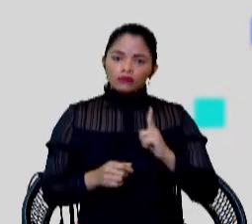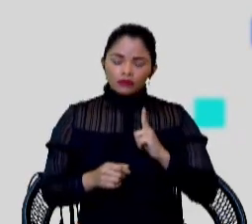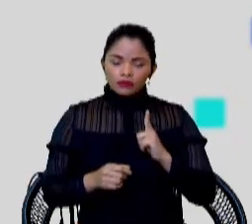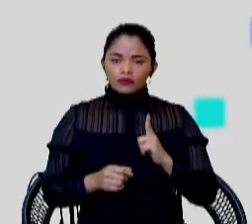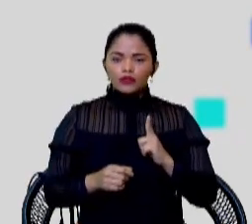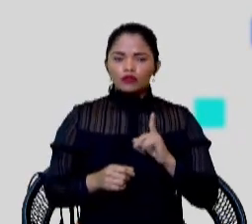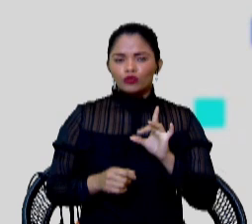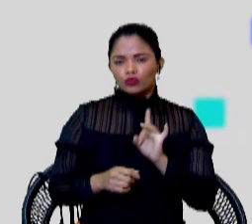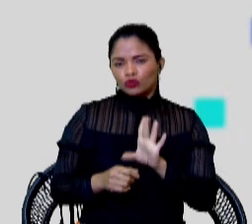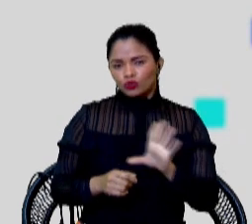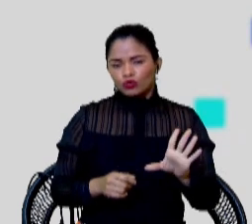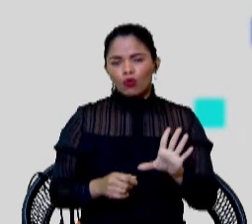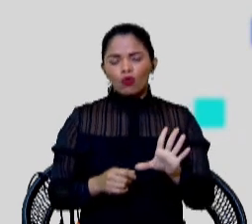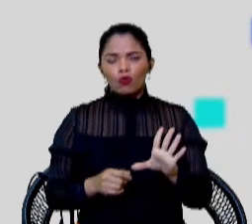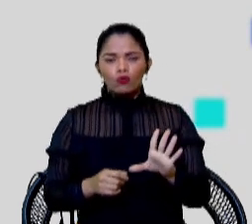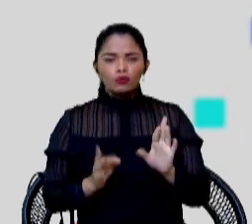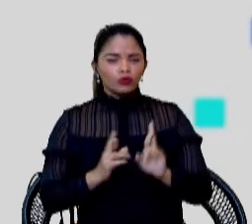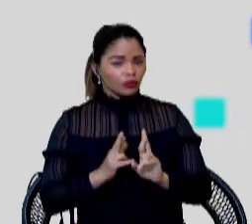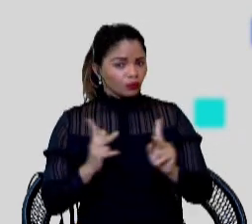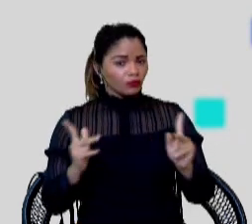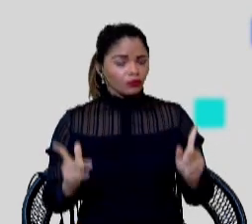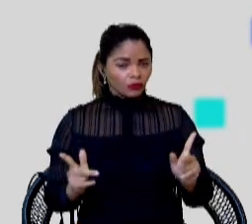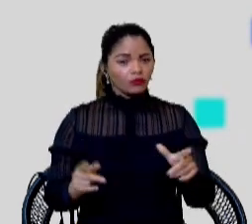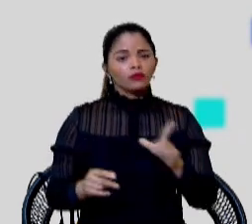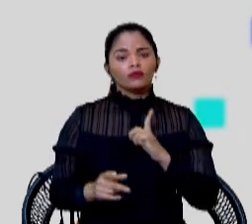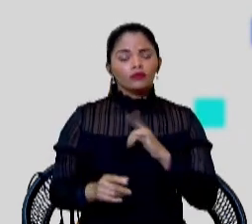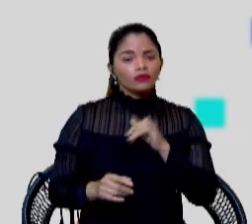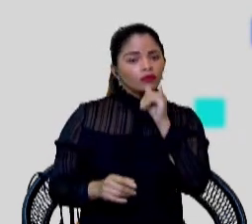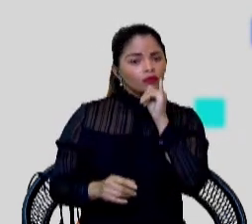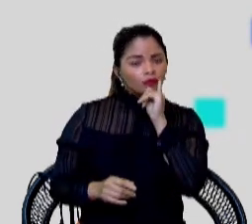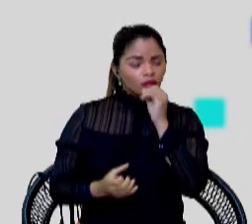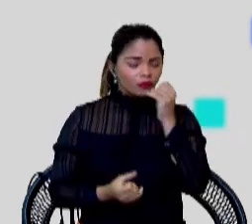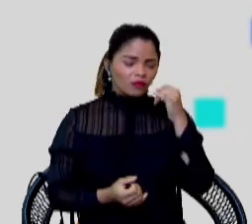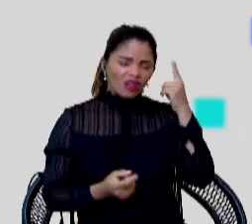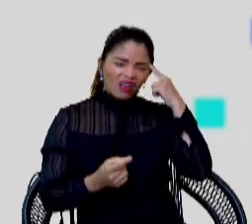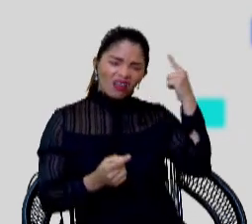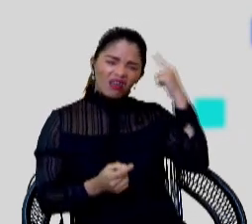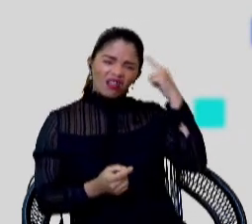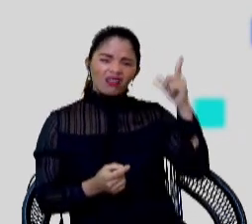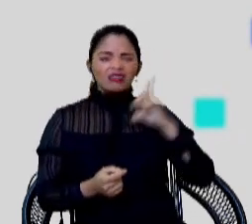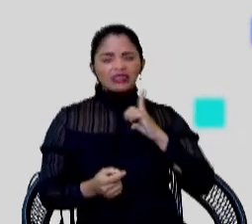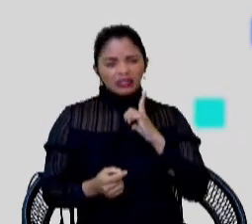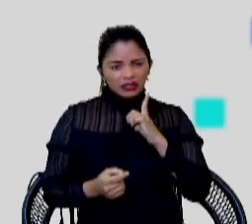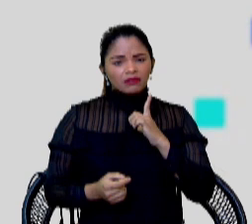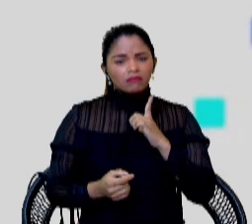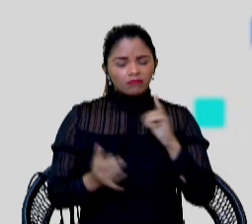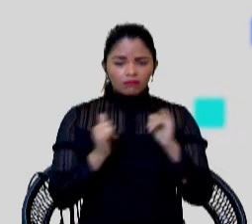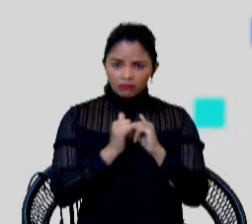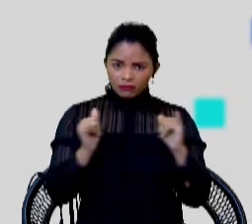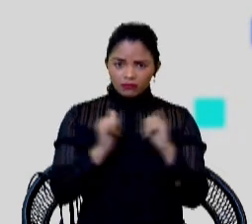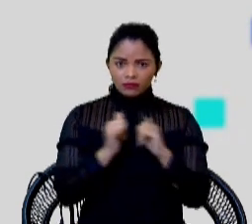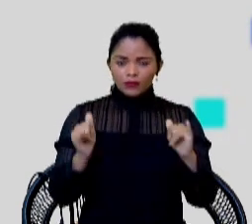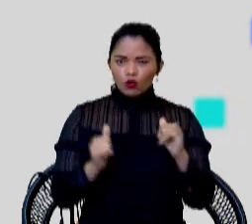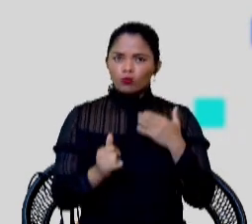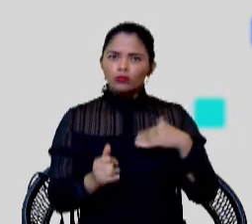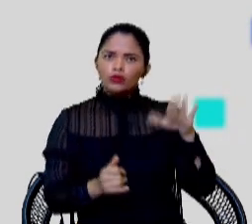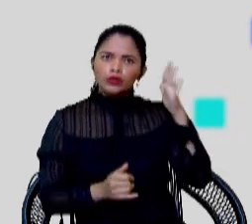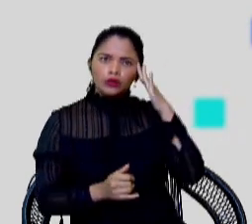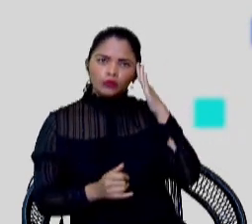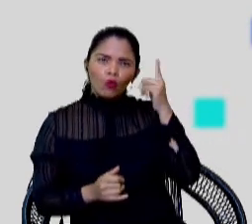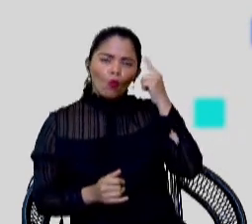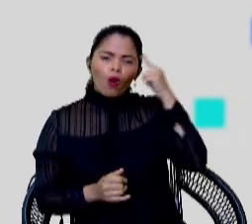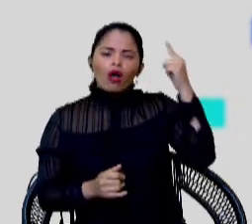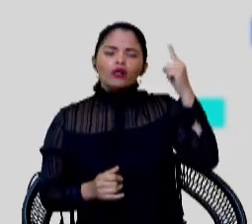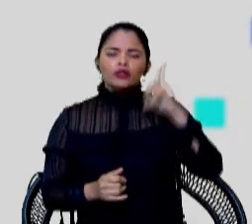tenho só um diferencial ali, que, por exemplo, é o meu criativo, né? Então, eu tenho uma campanha de alcance, eu quero saber qual criativo